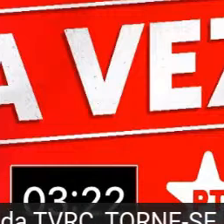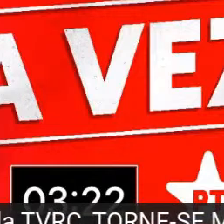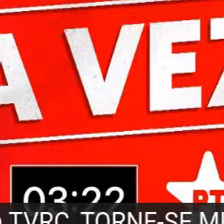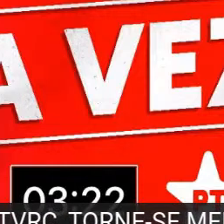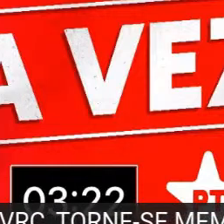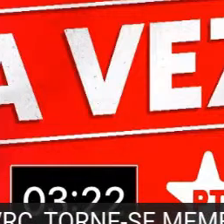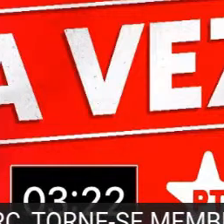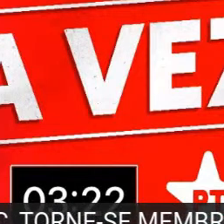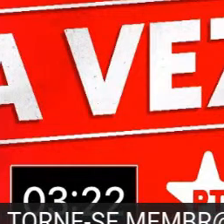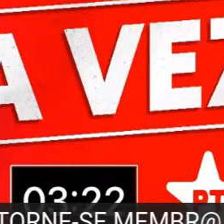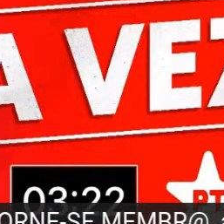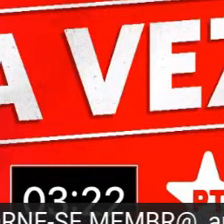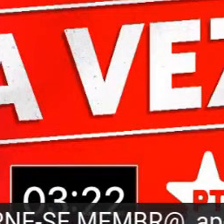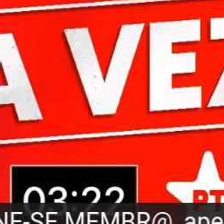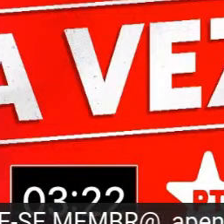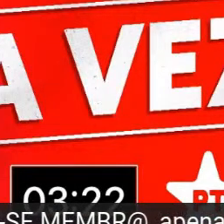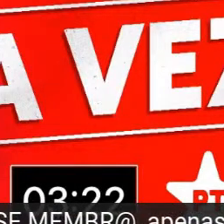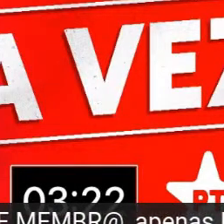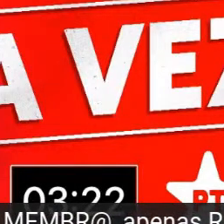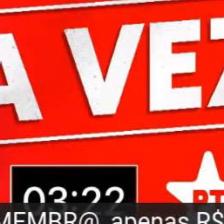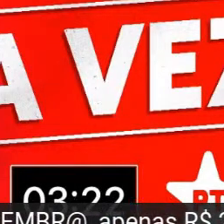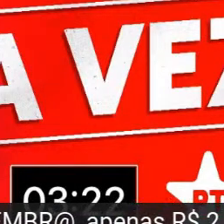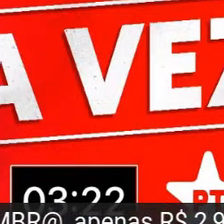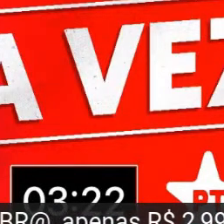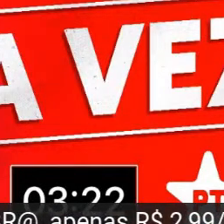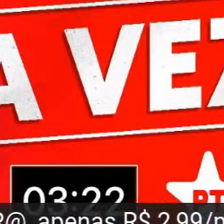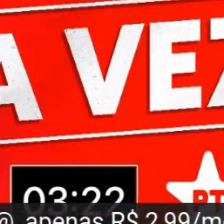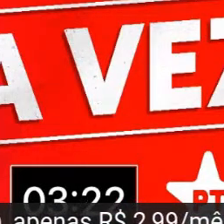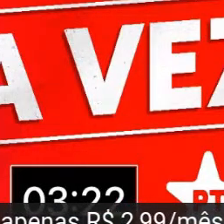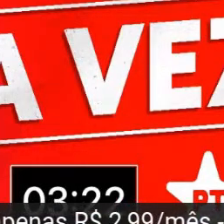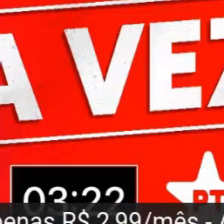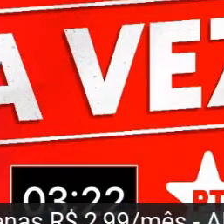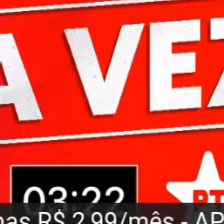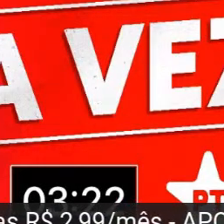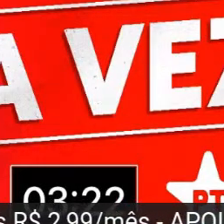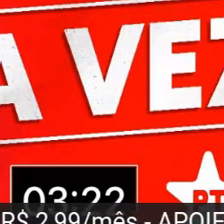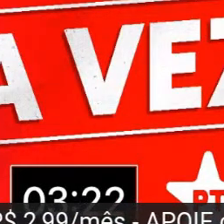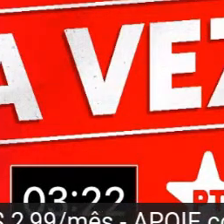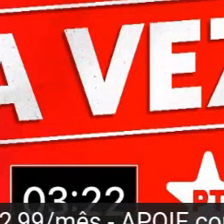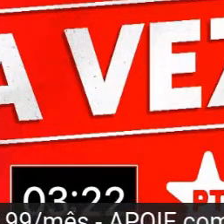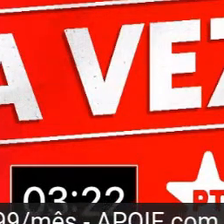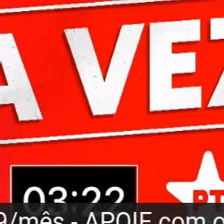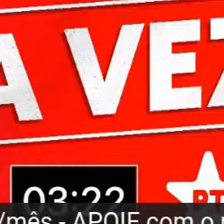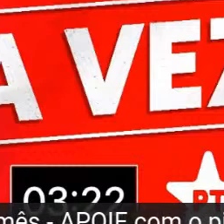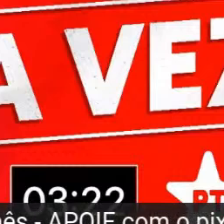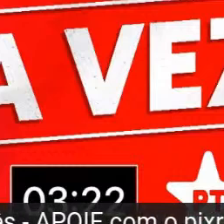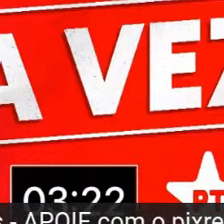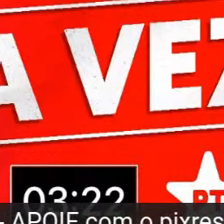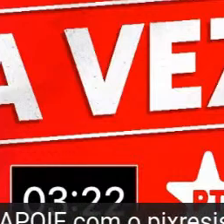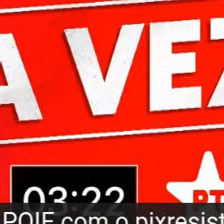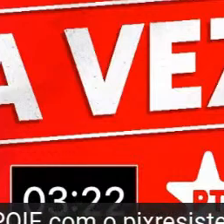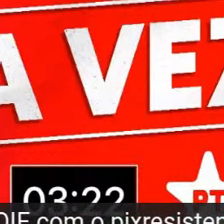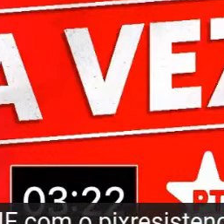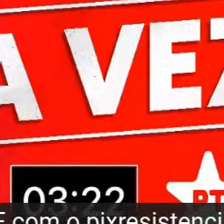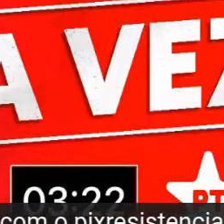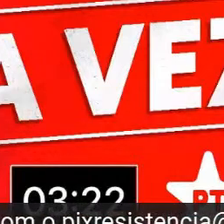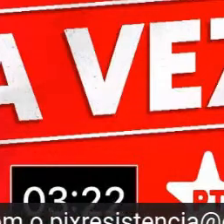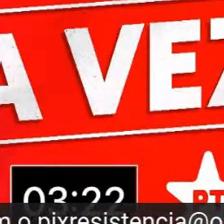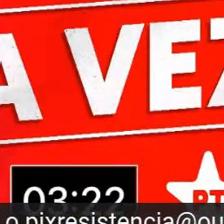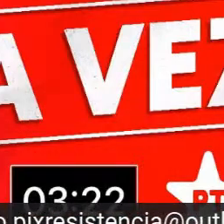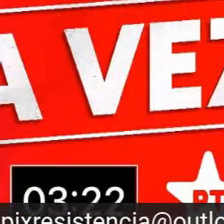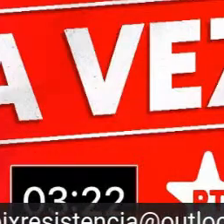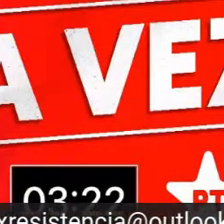Tá difícil, eu sei, mas tudo isso vai passar. E nada, nada vai nos